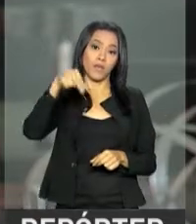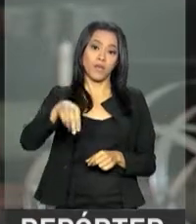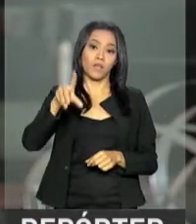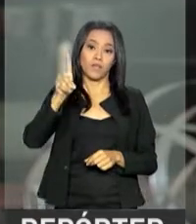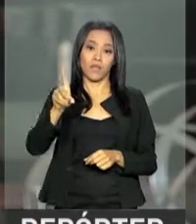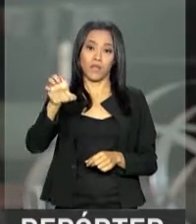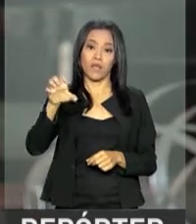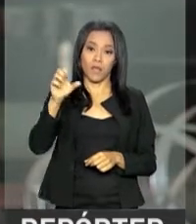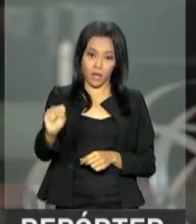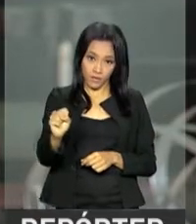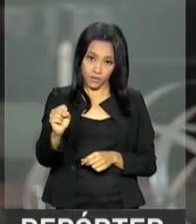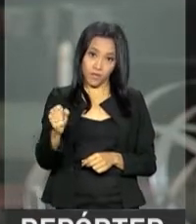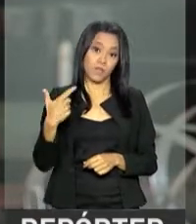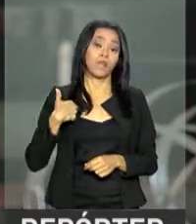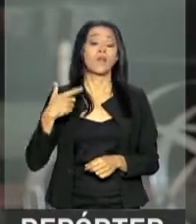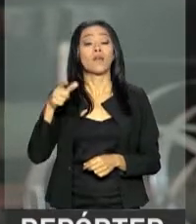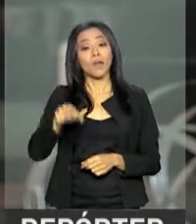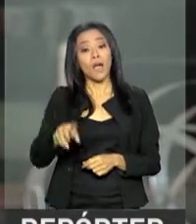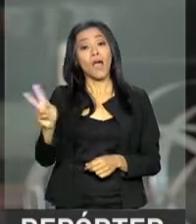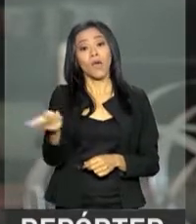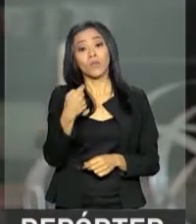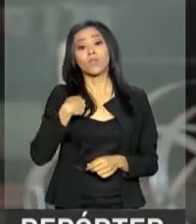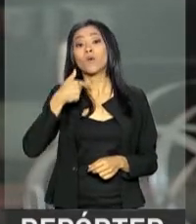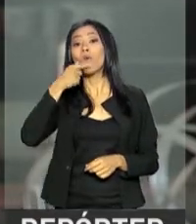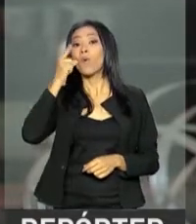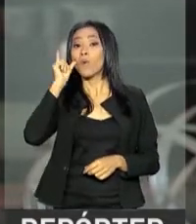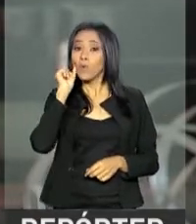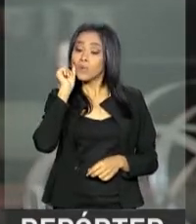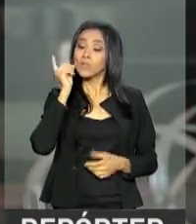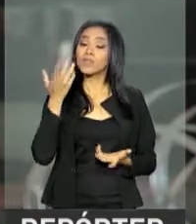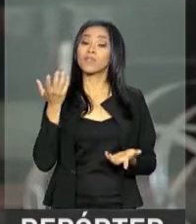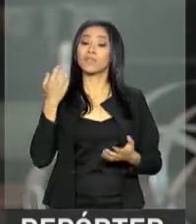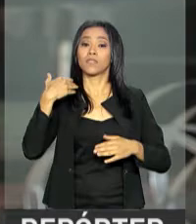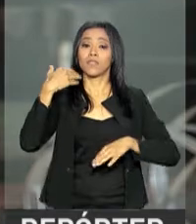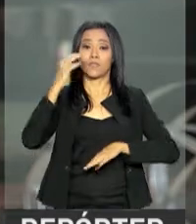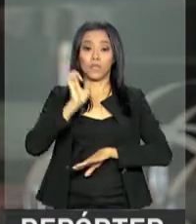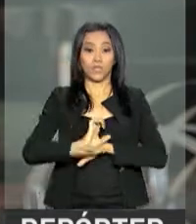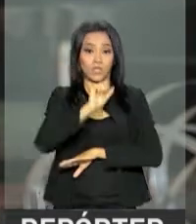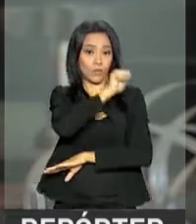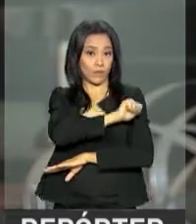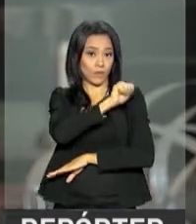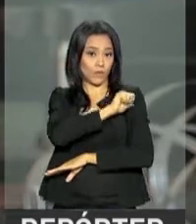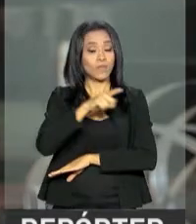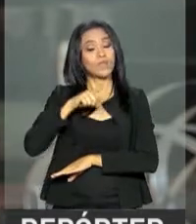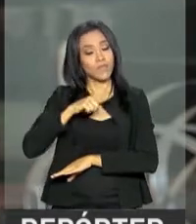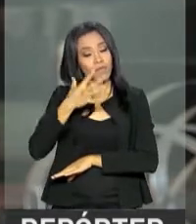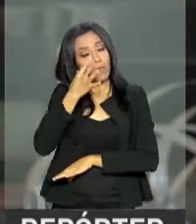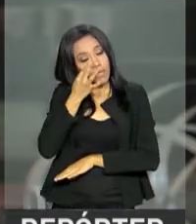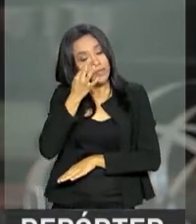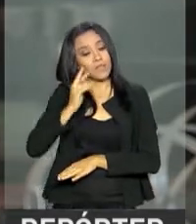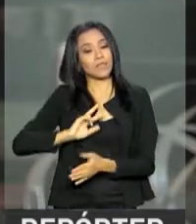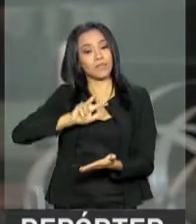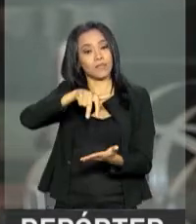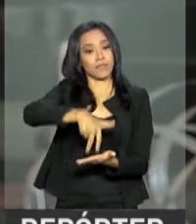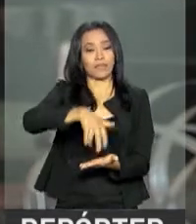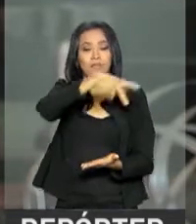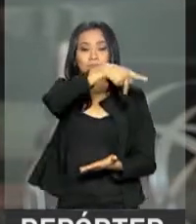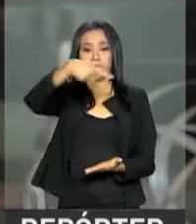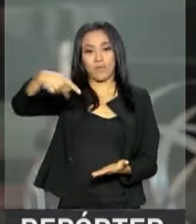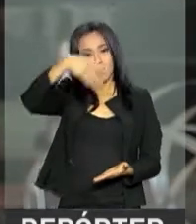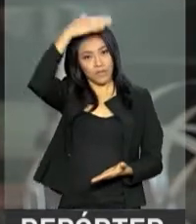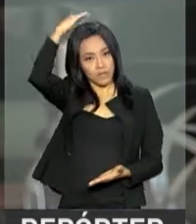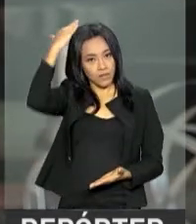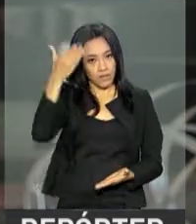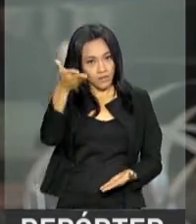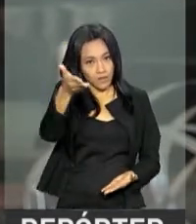BNDES. A posse aconteceu ontem na cidade do Rio de Janeiro e contou com a presença do presidente Michel Temer.